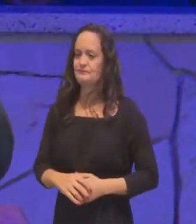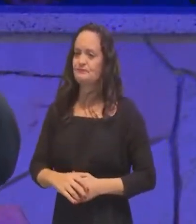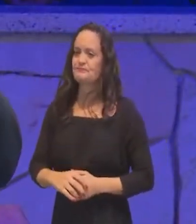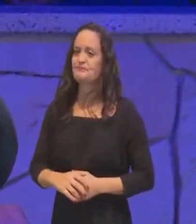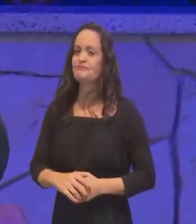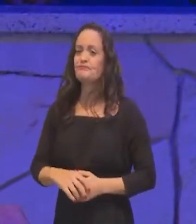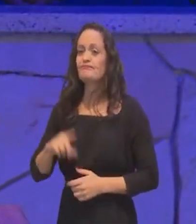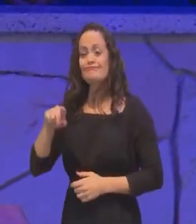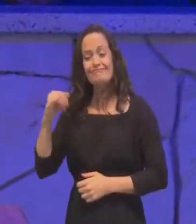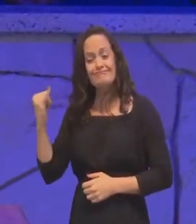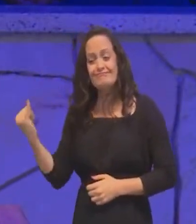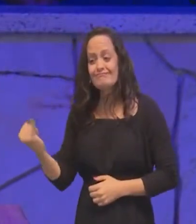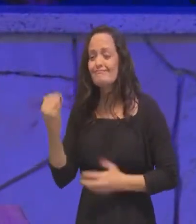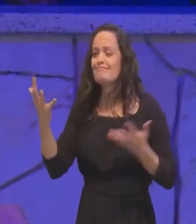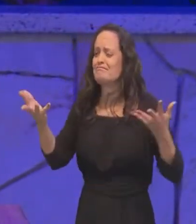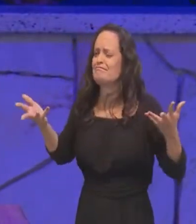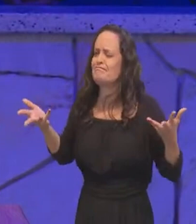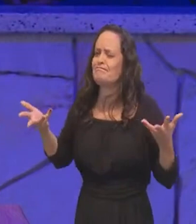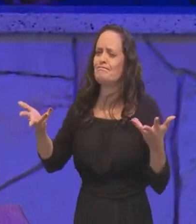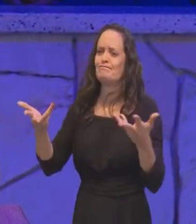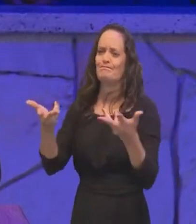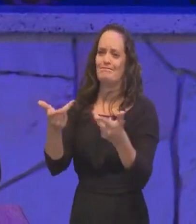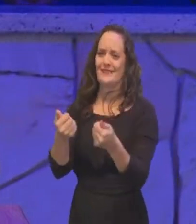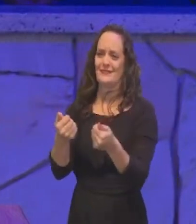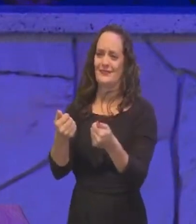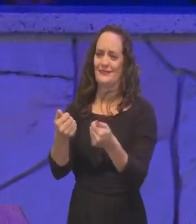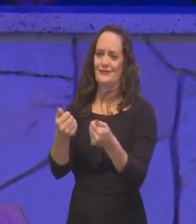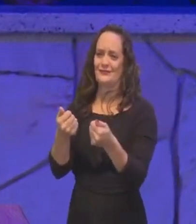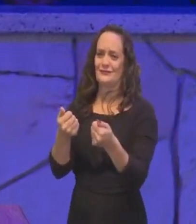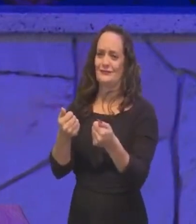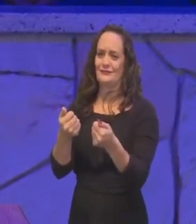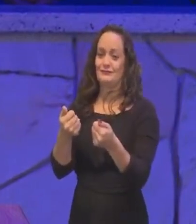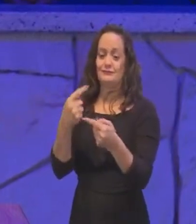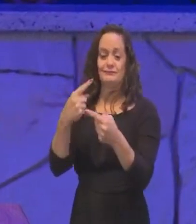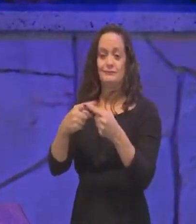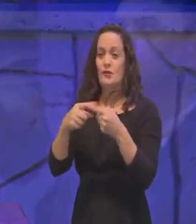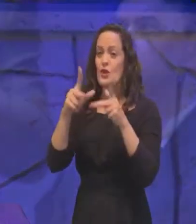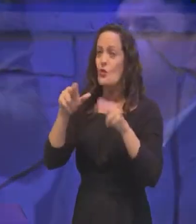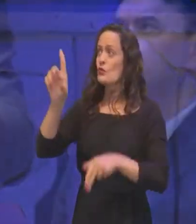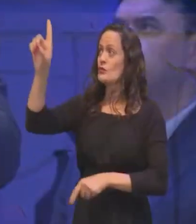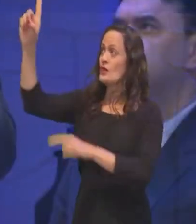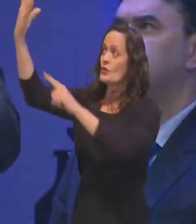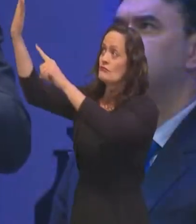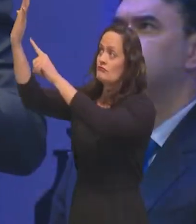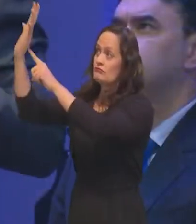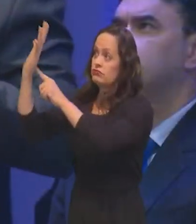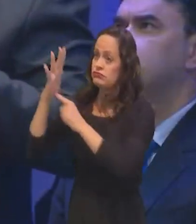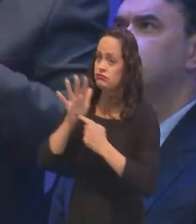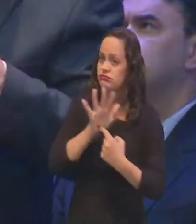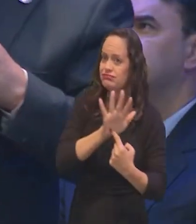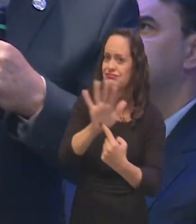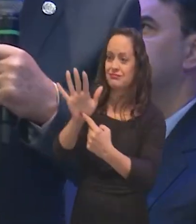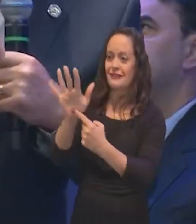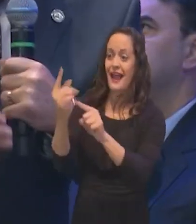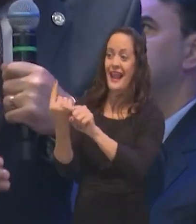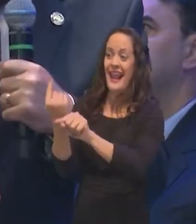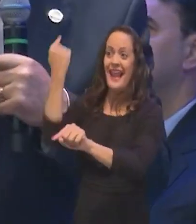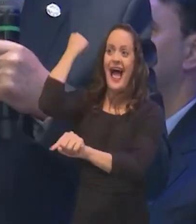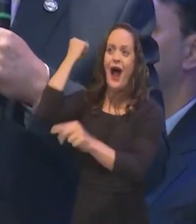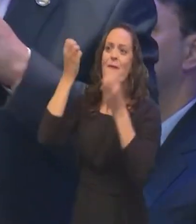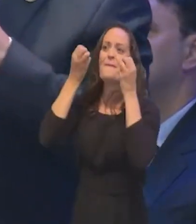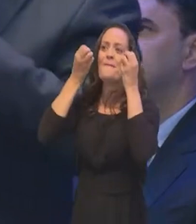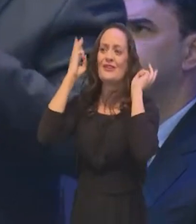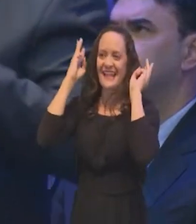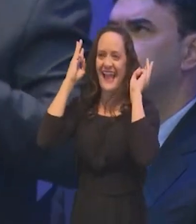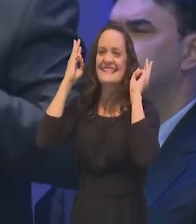é algo extremamente divino, porque assim como Deus se manifestava lá com Moisés